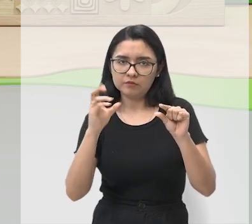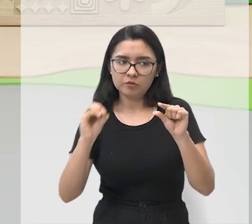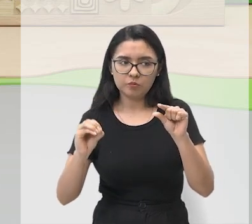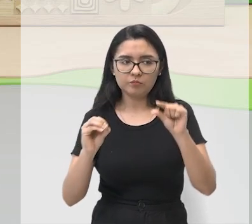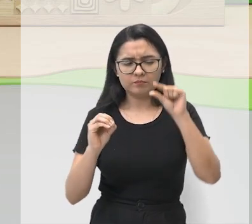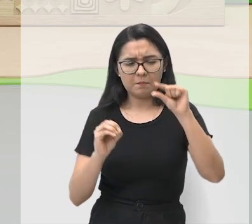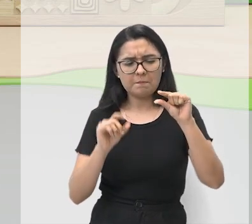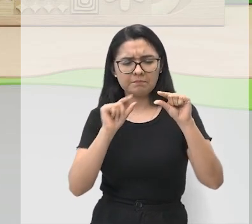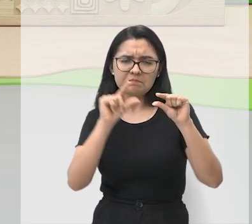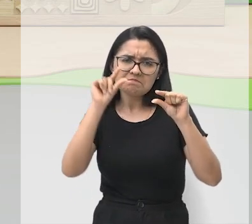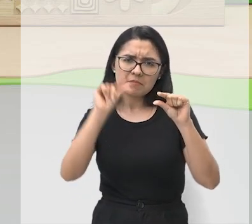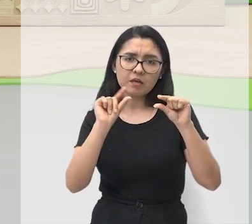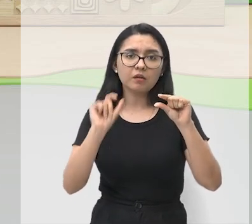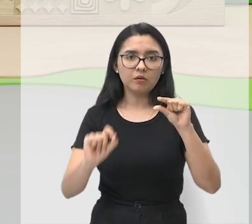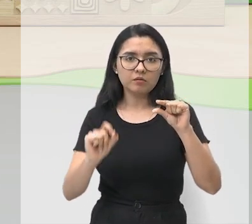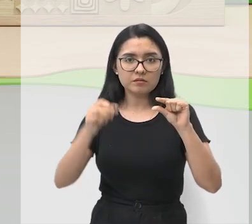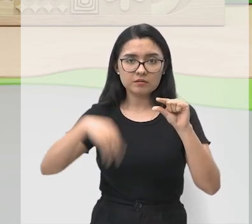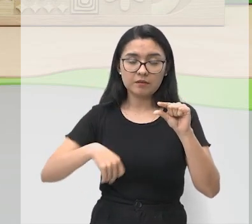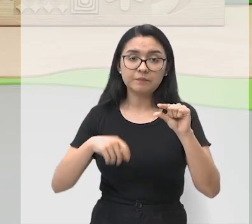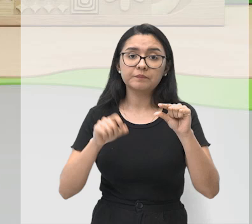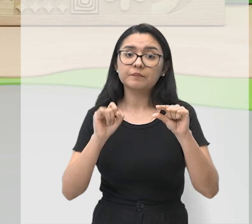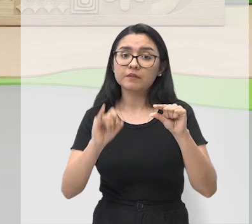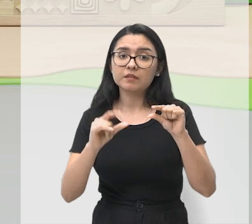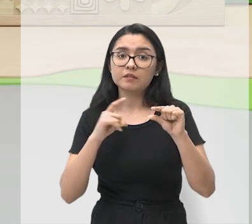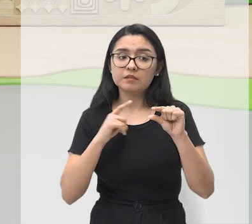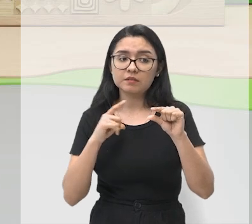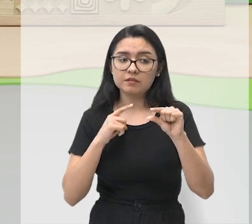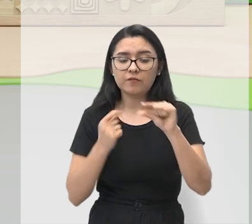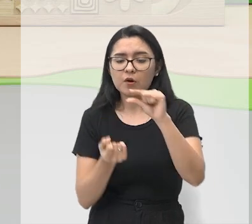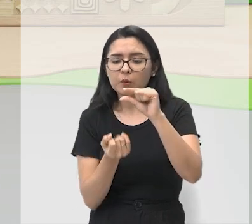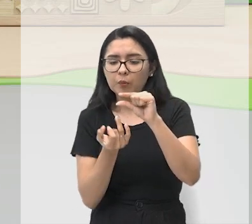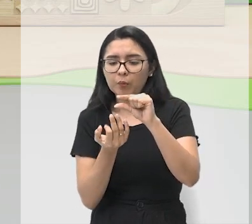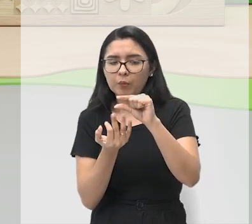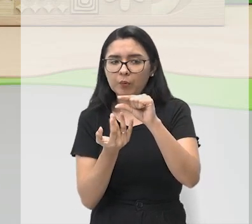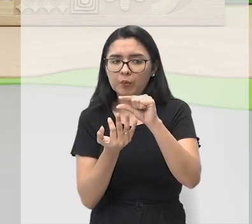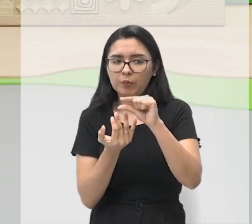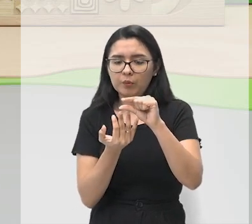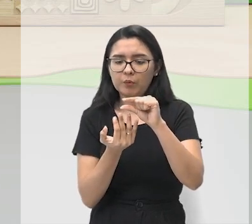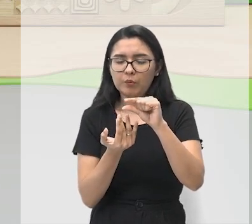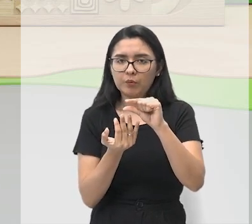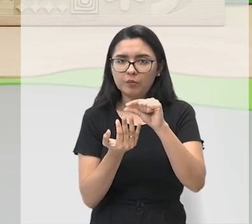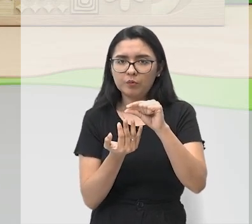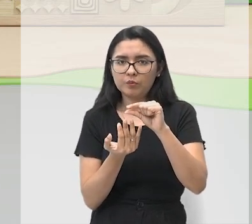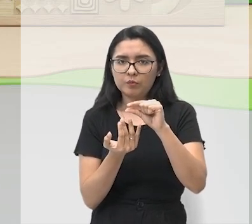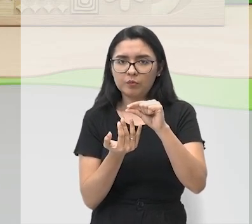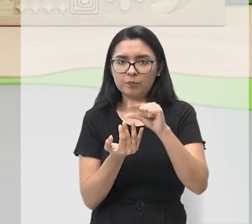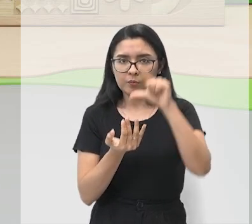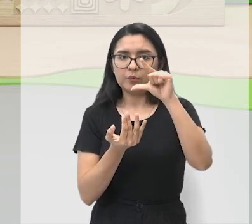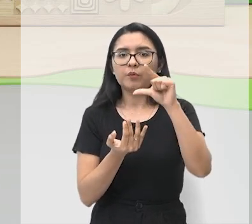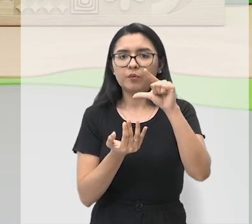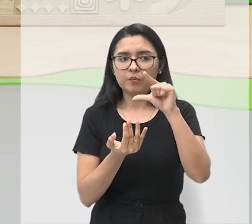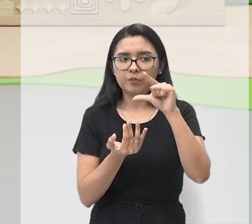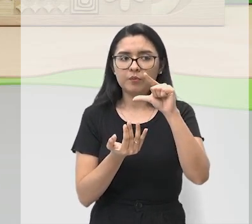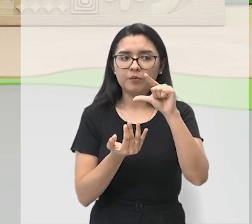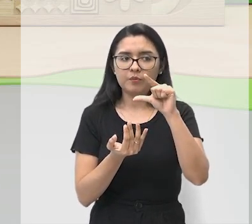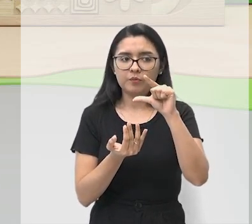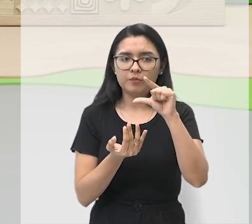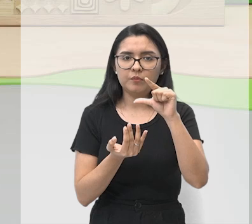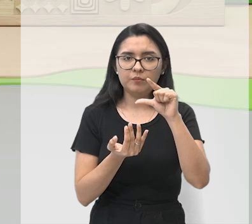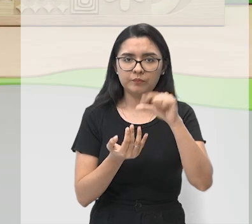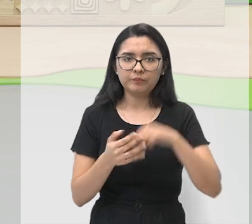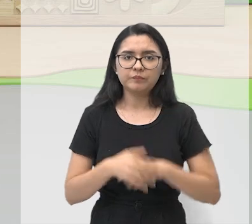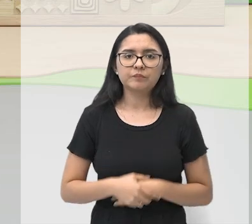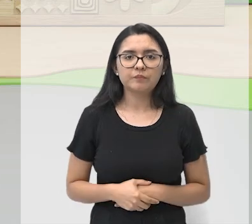Pequenininho. Quando você coloca ele para aquecer, ele vai e se expande,